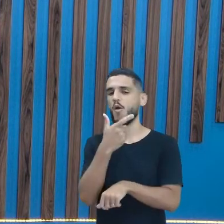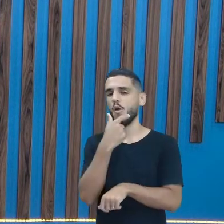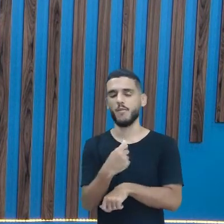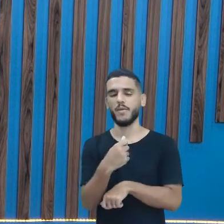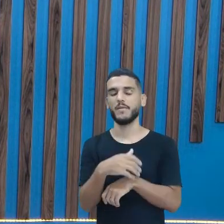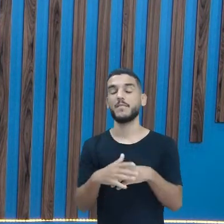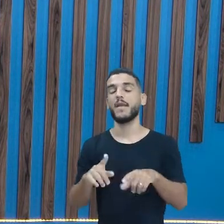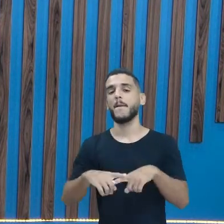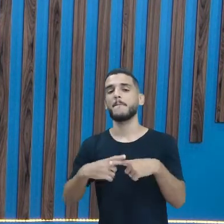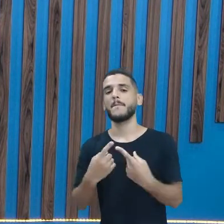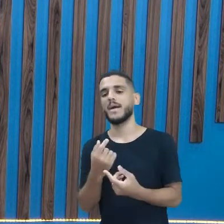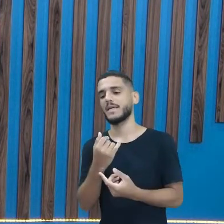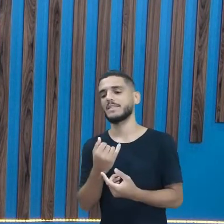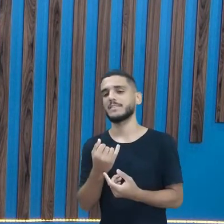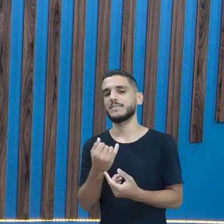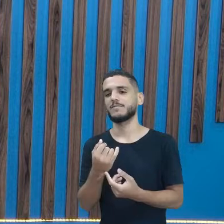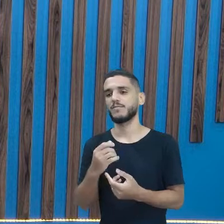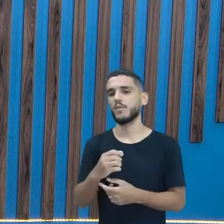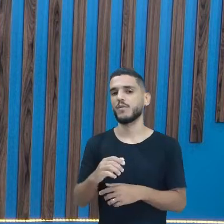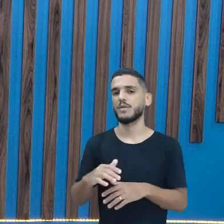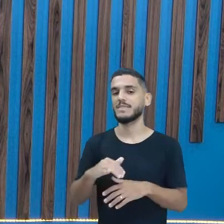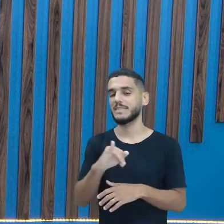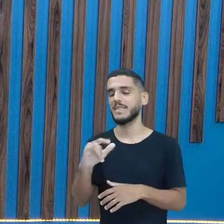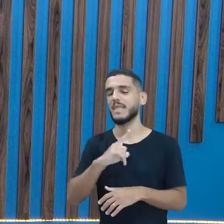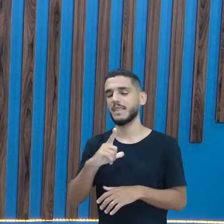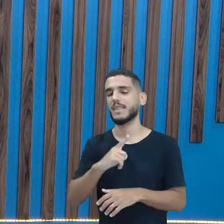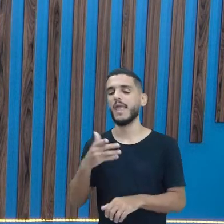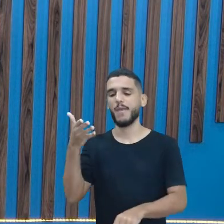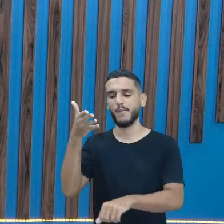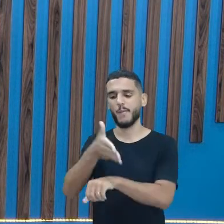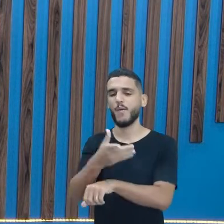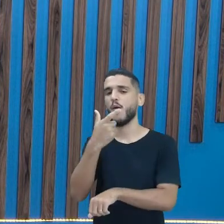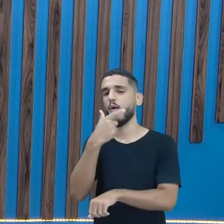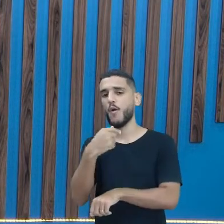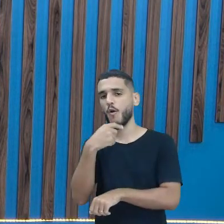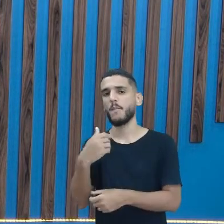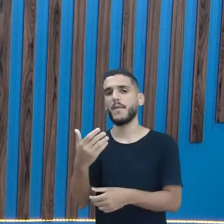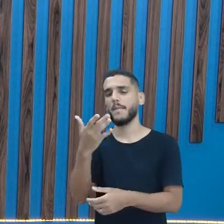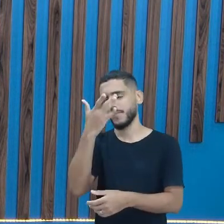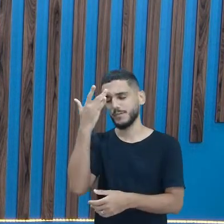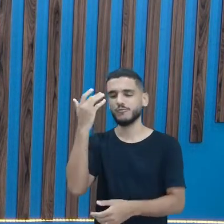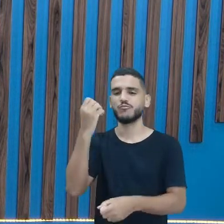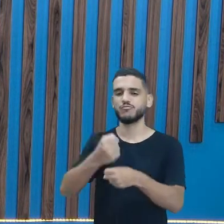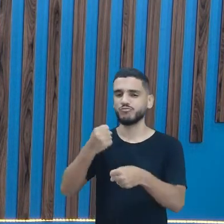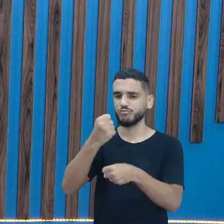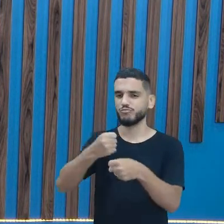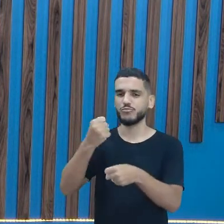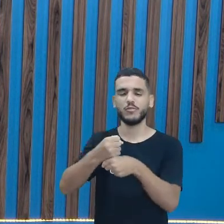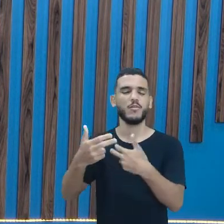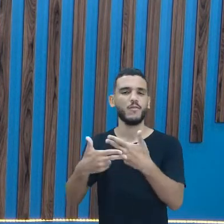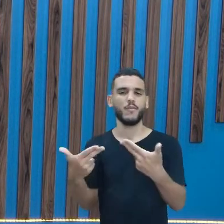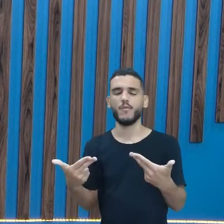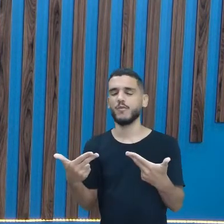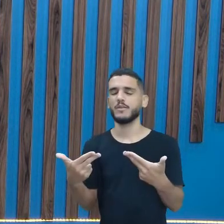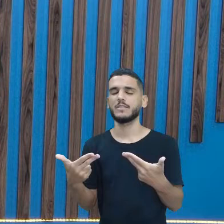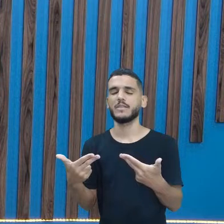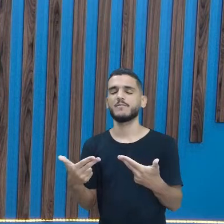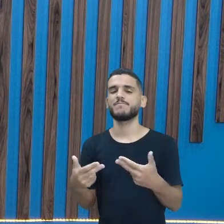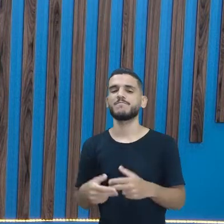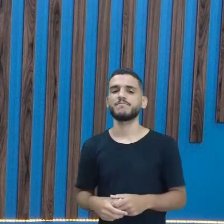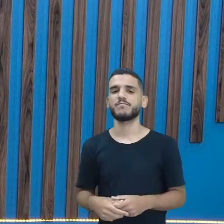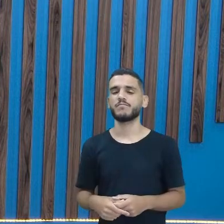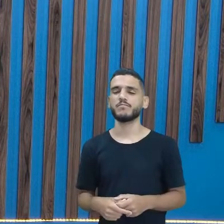quando é paisagem humanizada, é porque as pessoas construíram alguma coisa, seja menor, por menor que seja, né, aquela